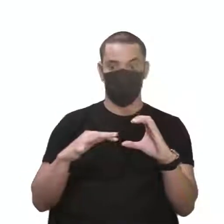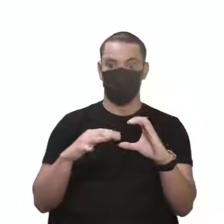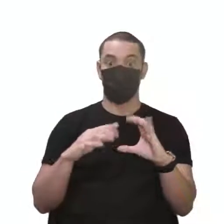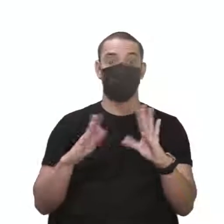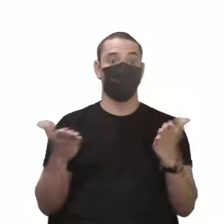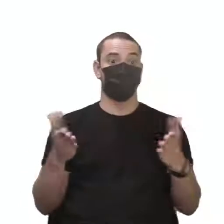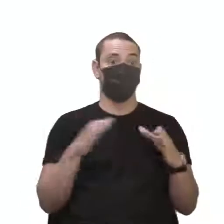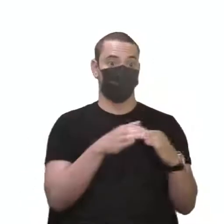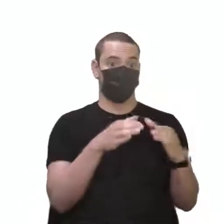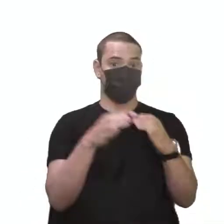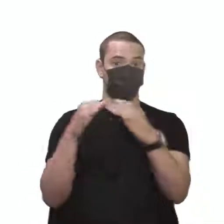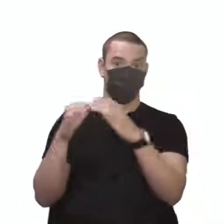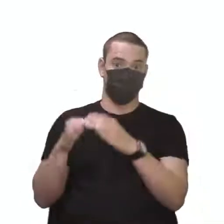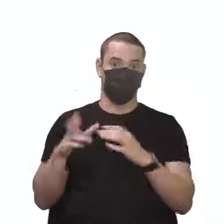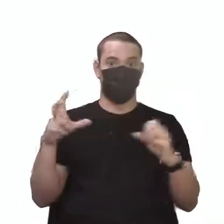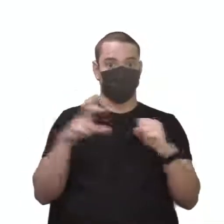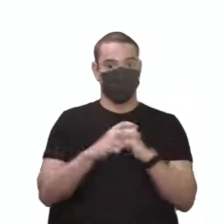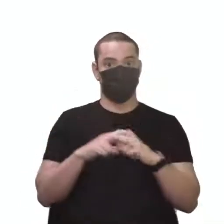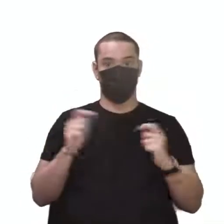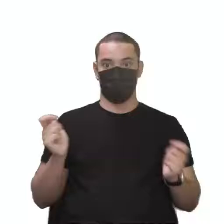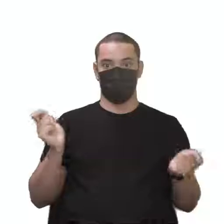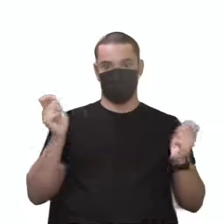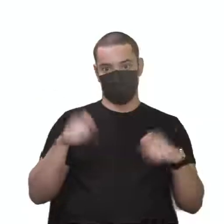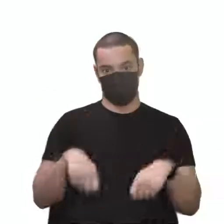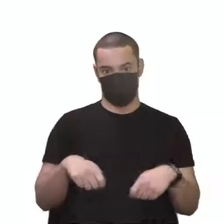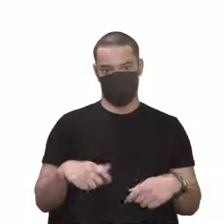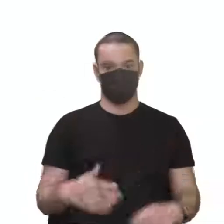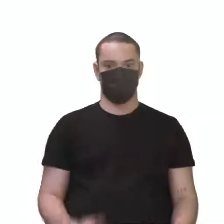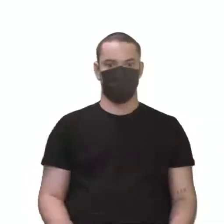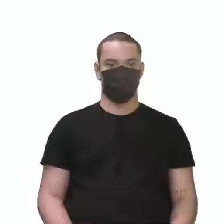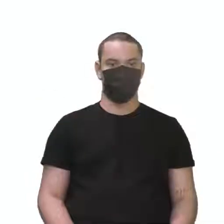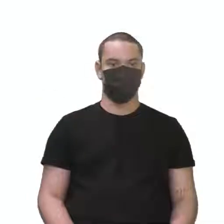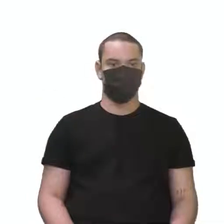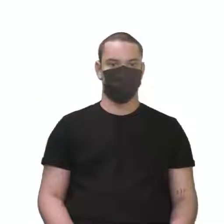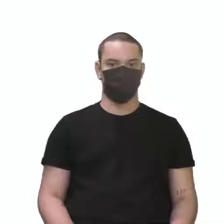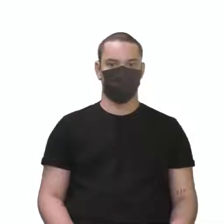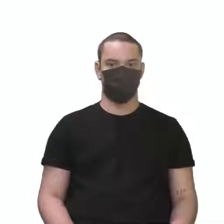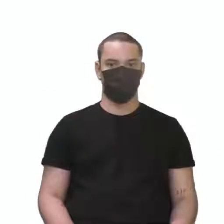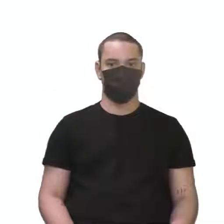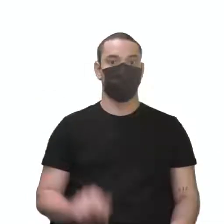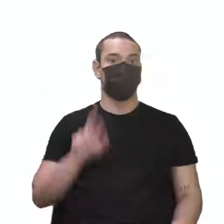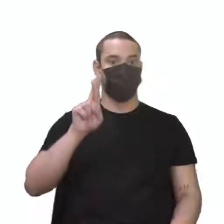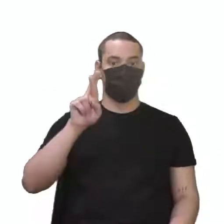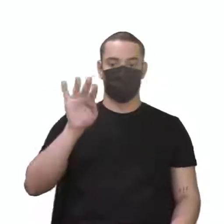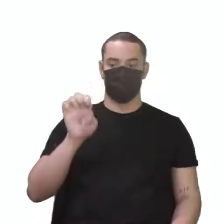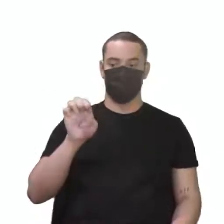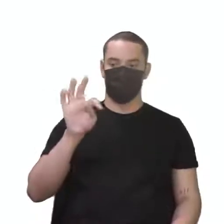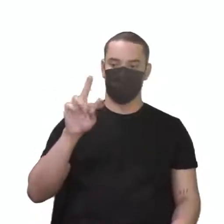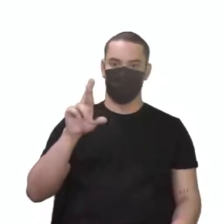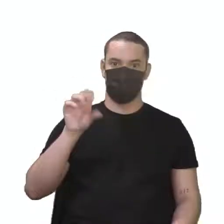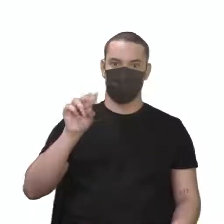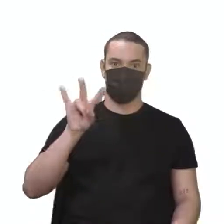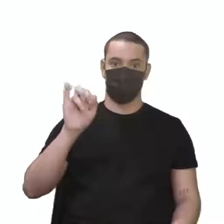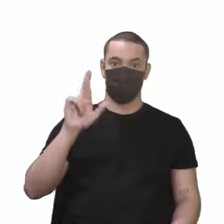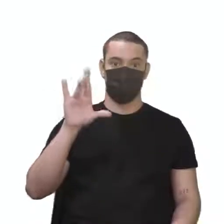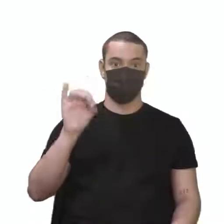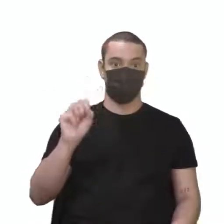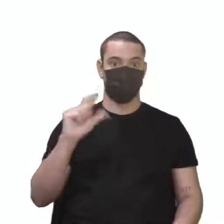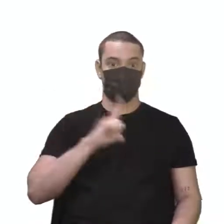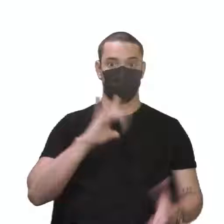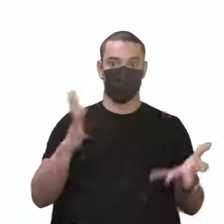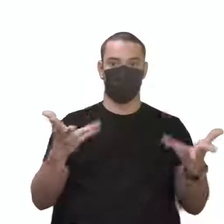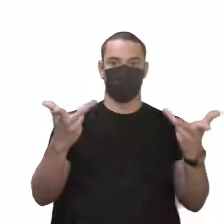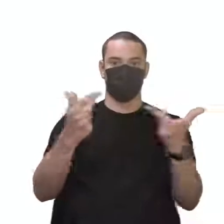para os grupos de vírus que participam desses vírus vetores virais. Os retrovírus possuem a habilidade